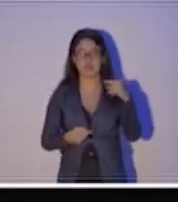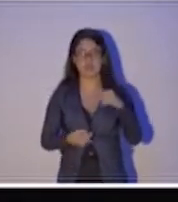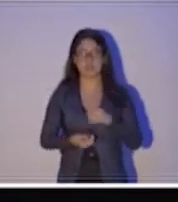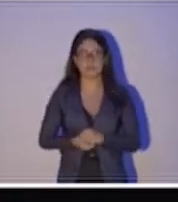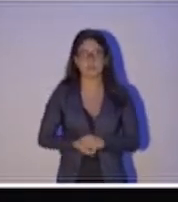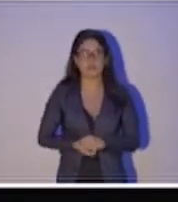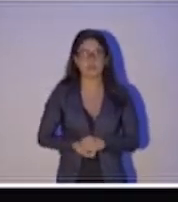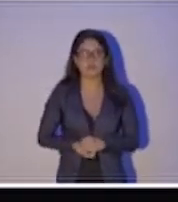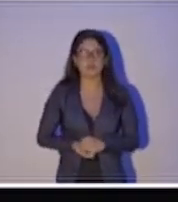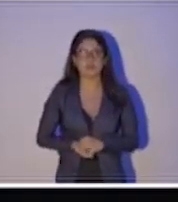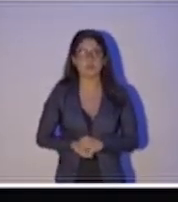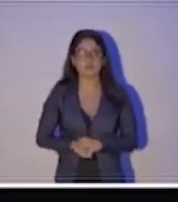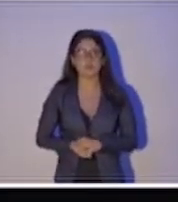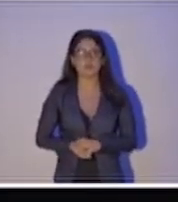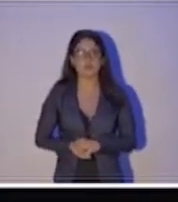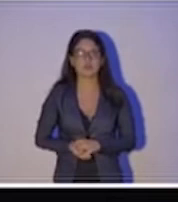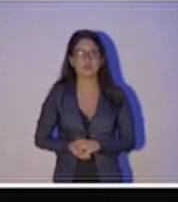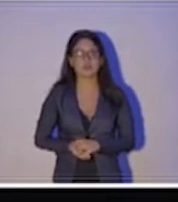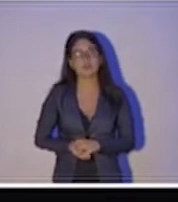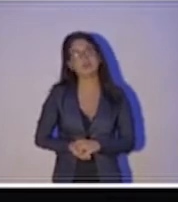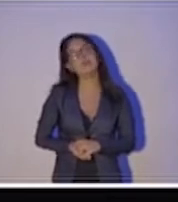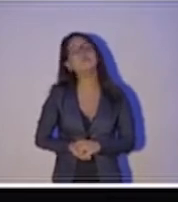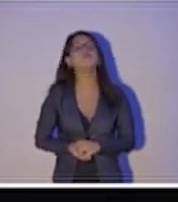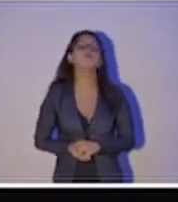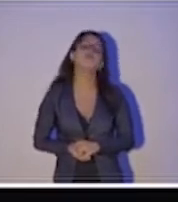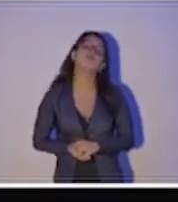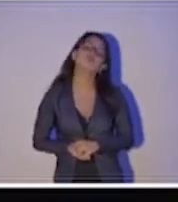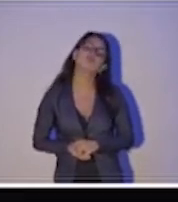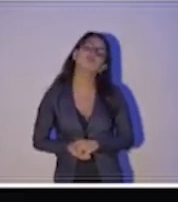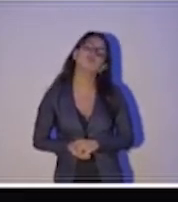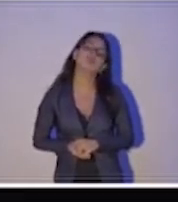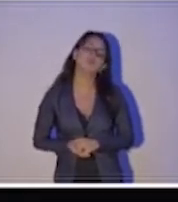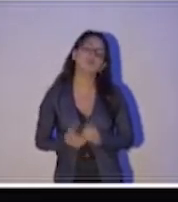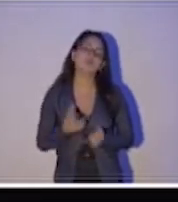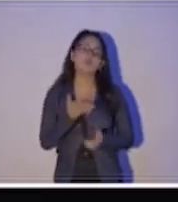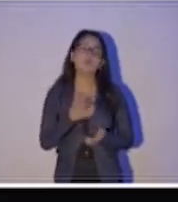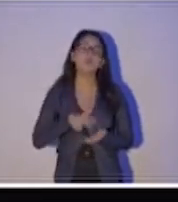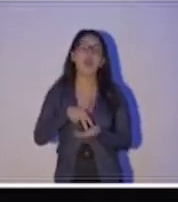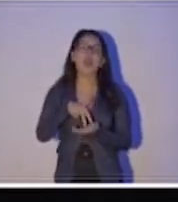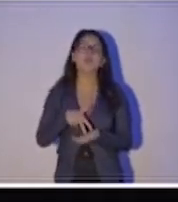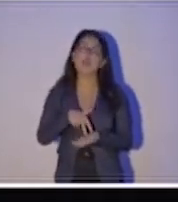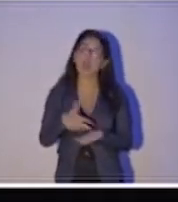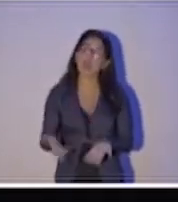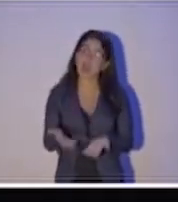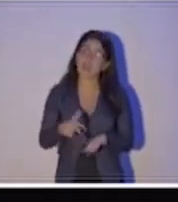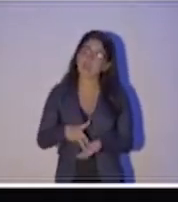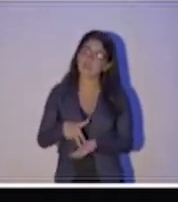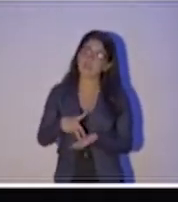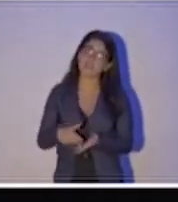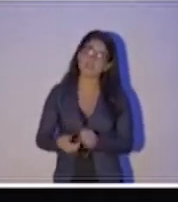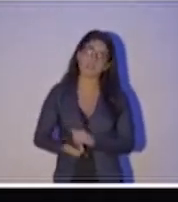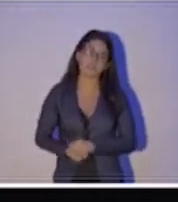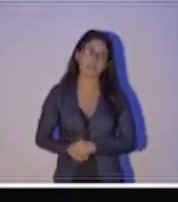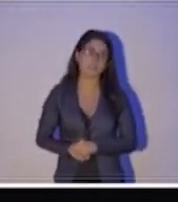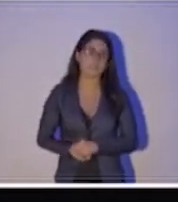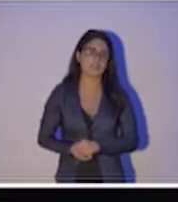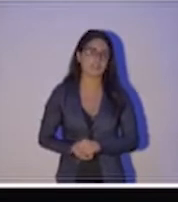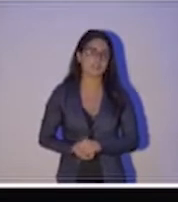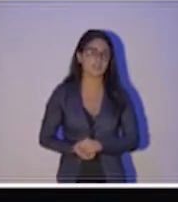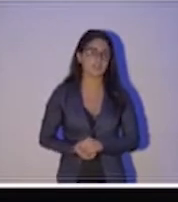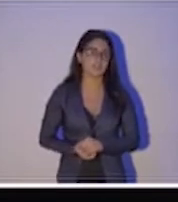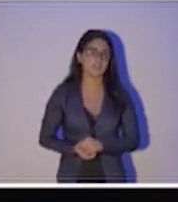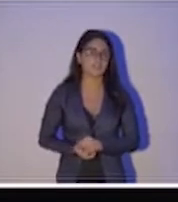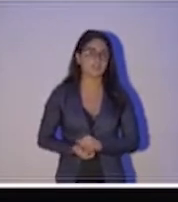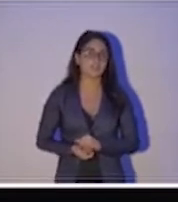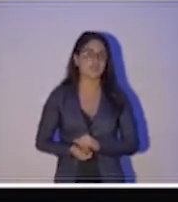Tá bom, se ficar sem paciência, vocês avisam. O nome da crônica... De pé, né? Falta de